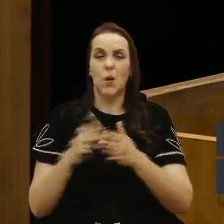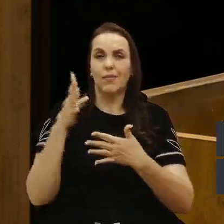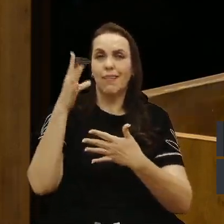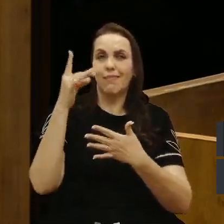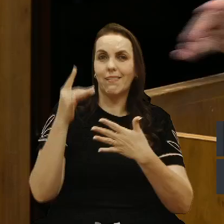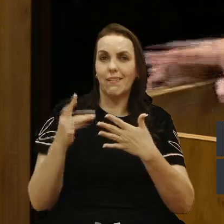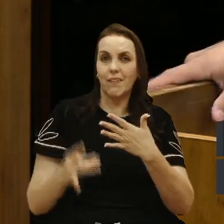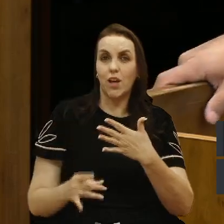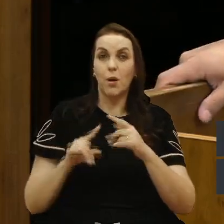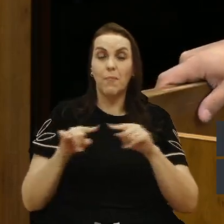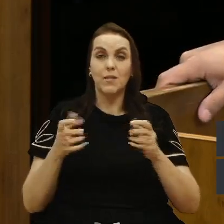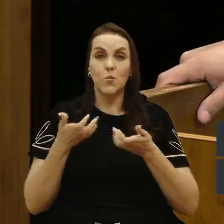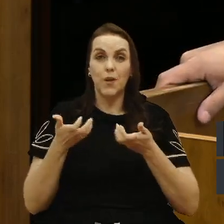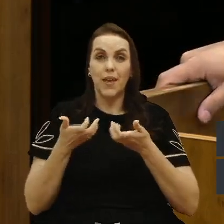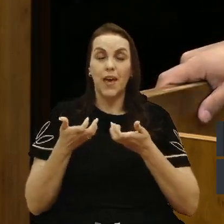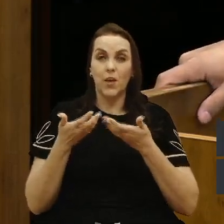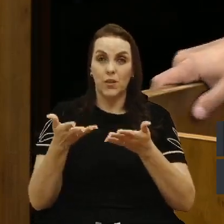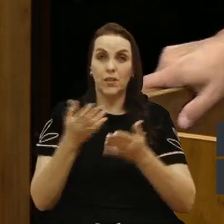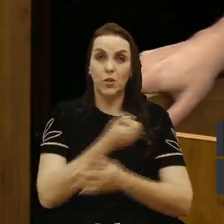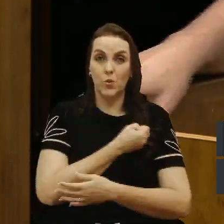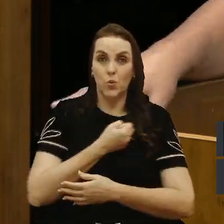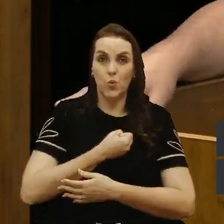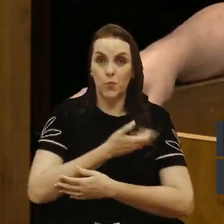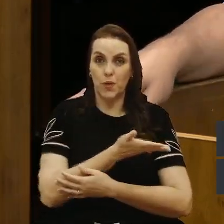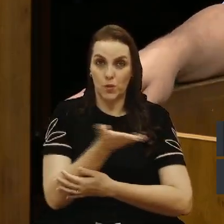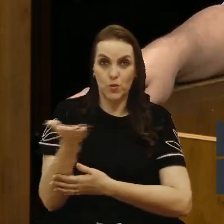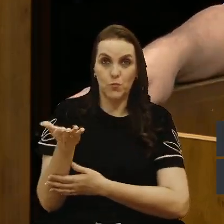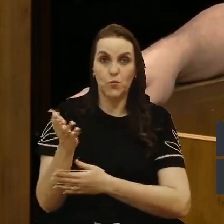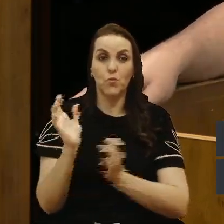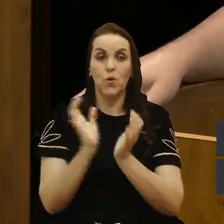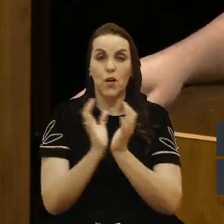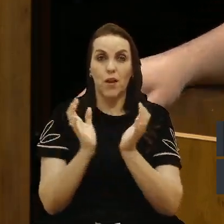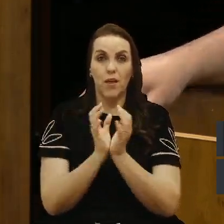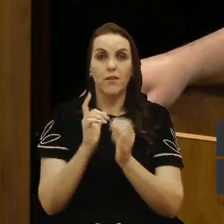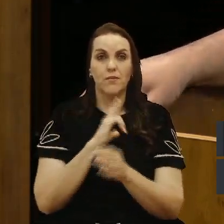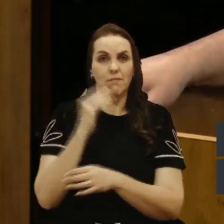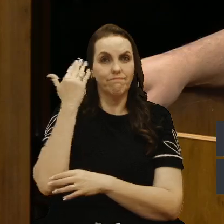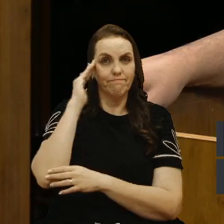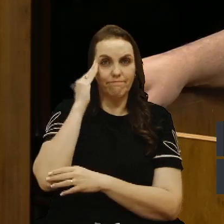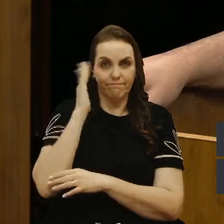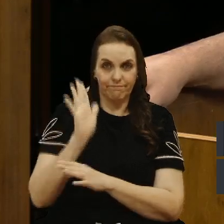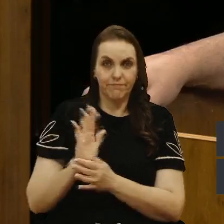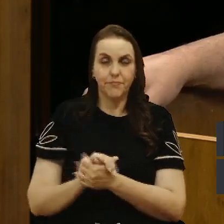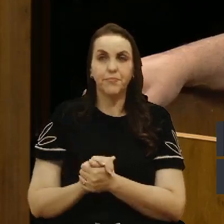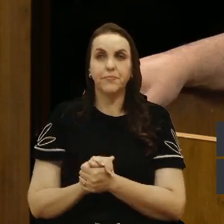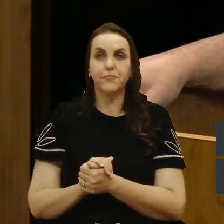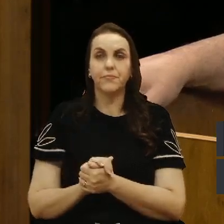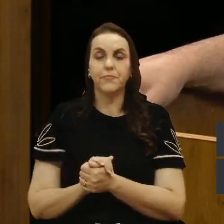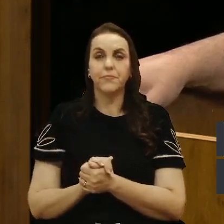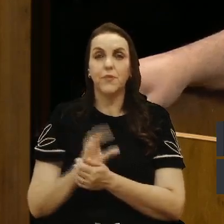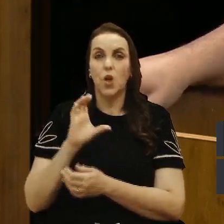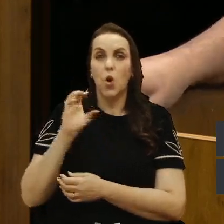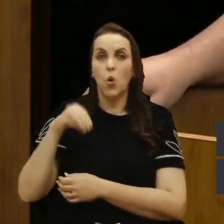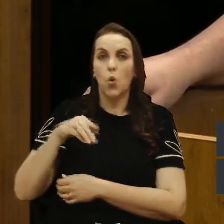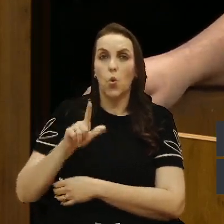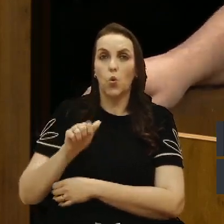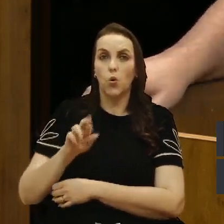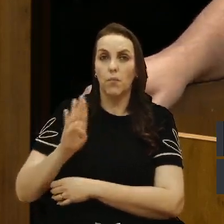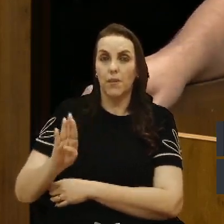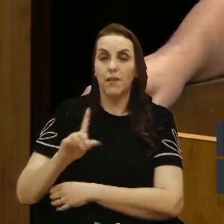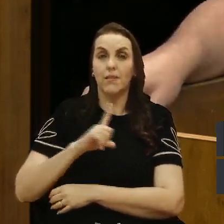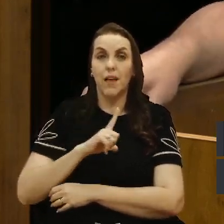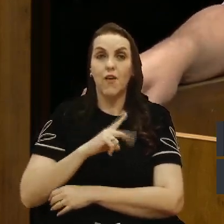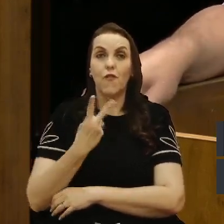detalhada, mas eu quero trazer alguns números para os colegas terem a noção. A Conlurb tem 20 mil